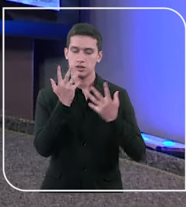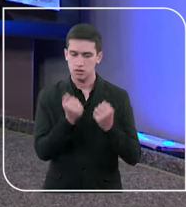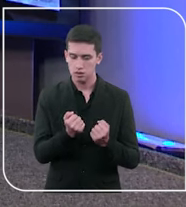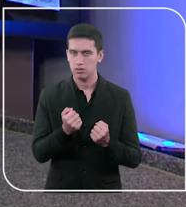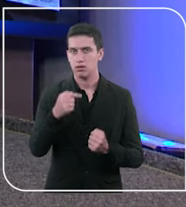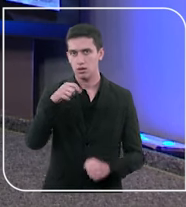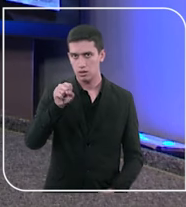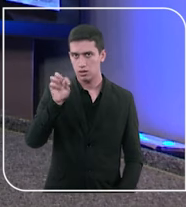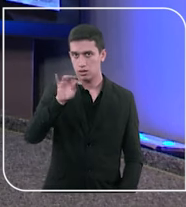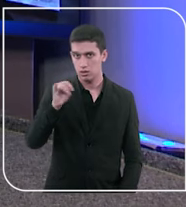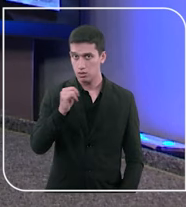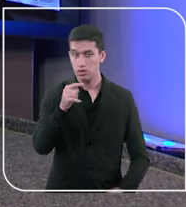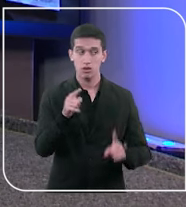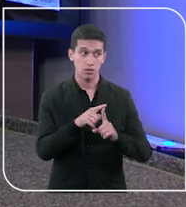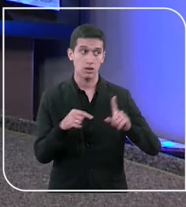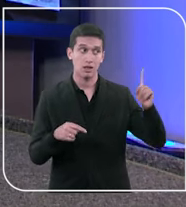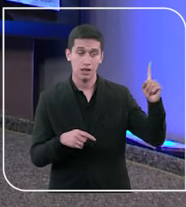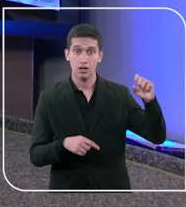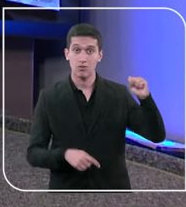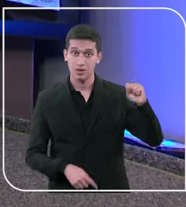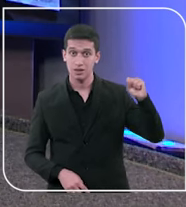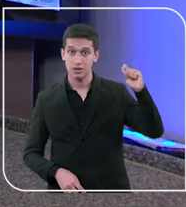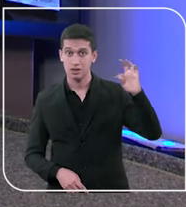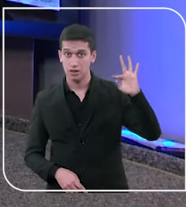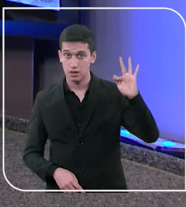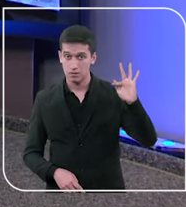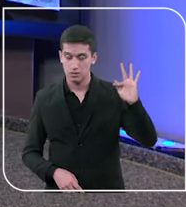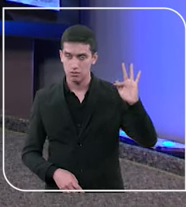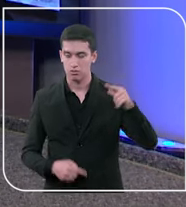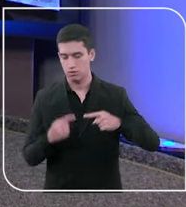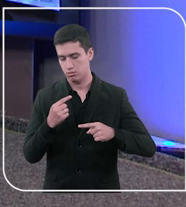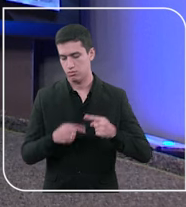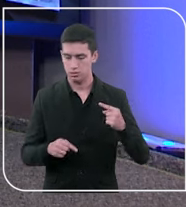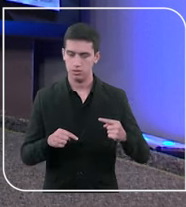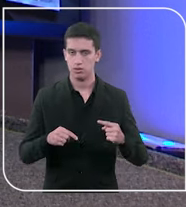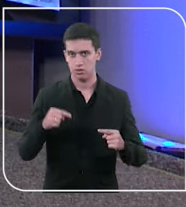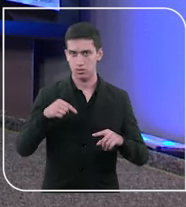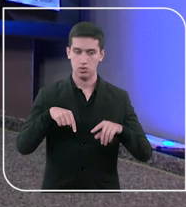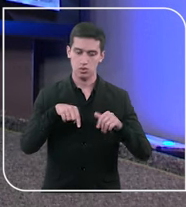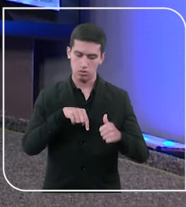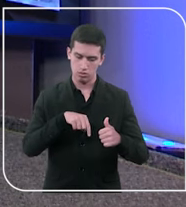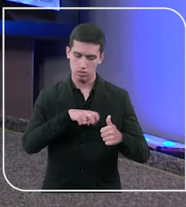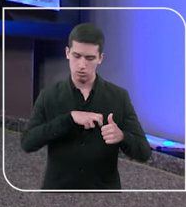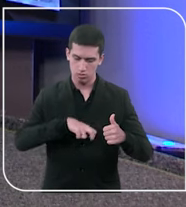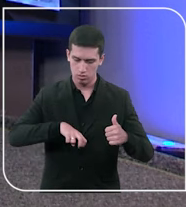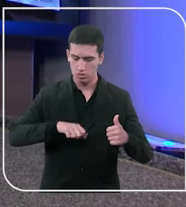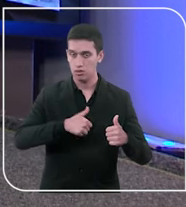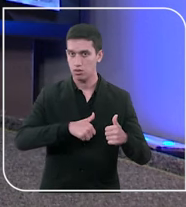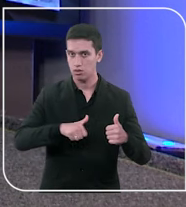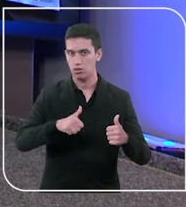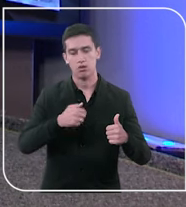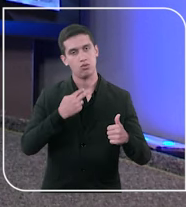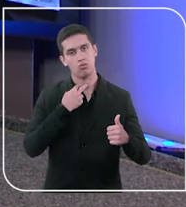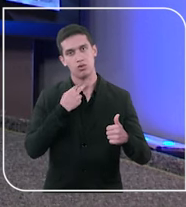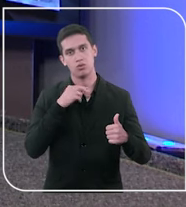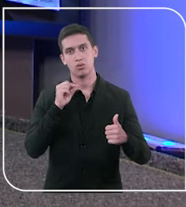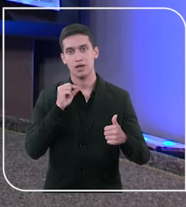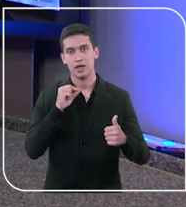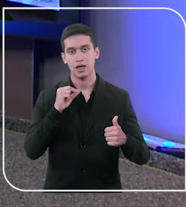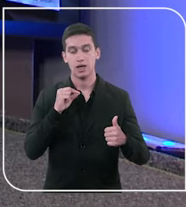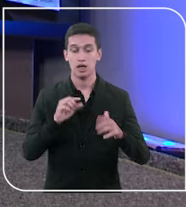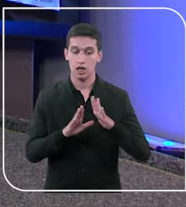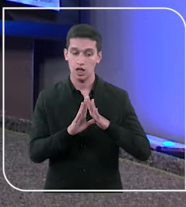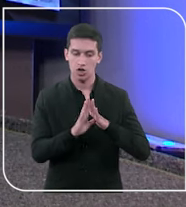um entendimento firmado tanto pelo STJ quanto o Supremo Tribunal Federal, é que não cabe ao Tribunal do Júri julgar o latrocínio, que é o